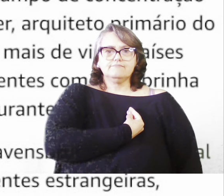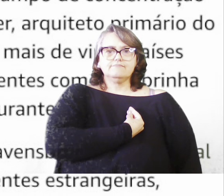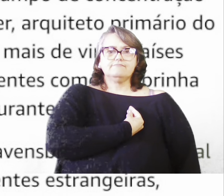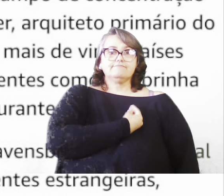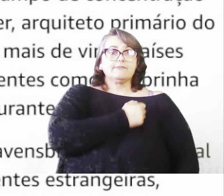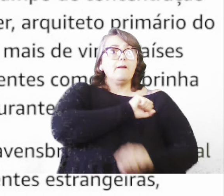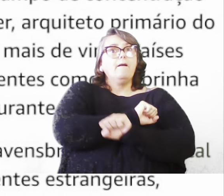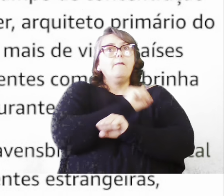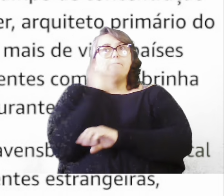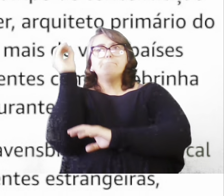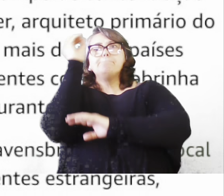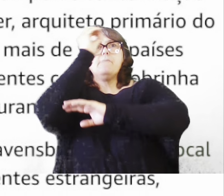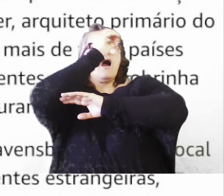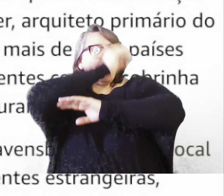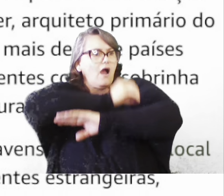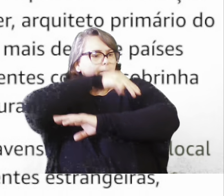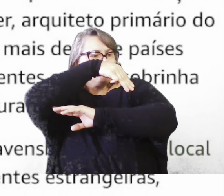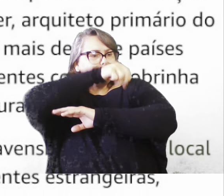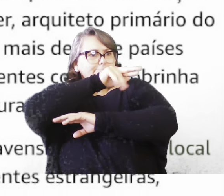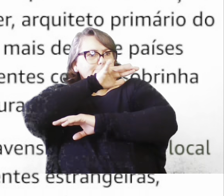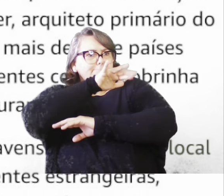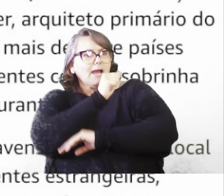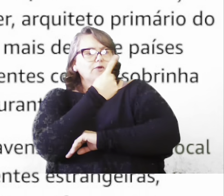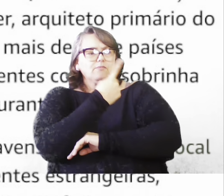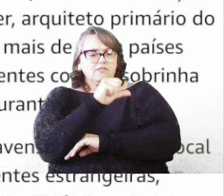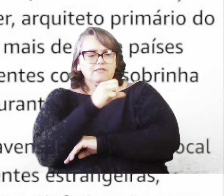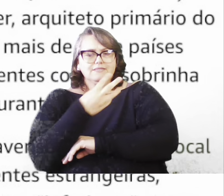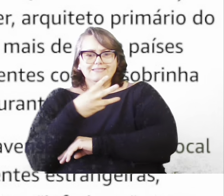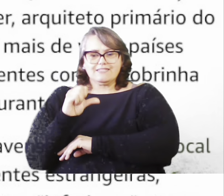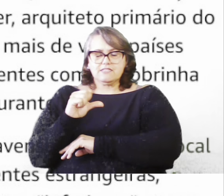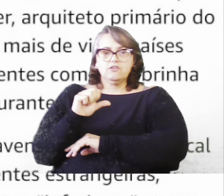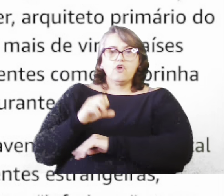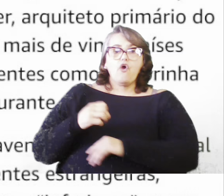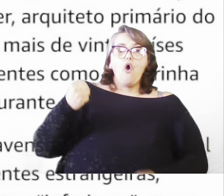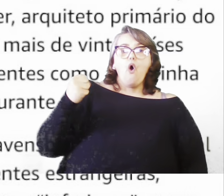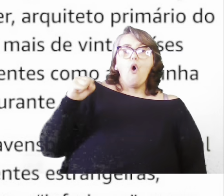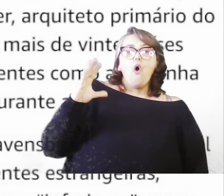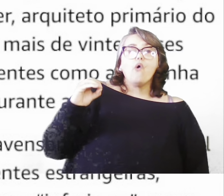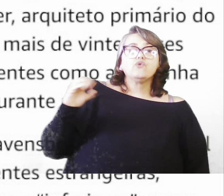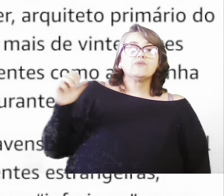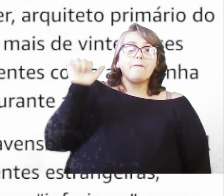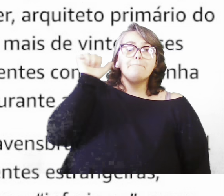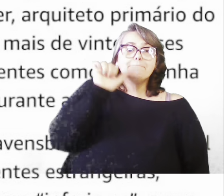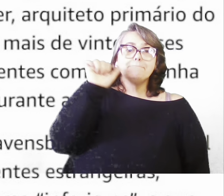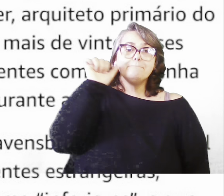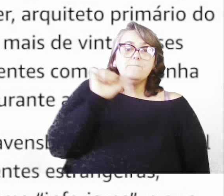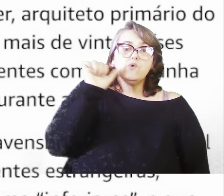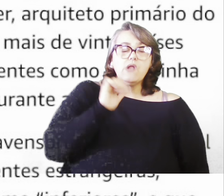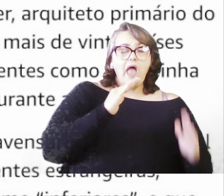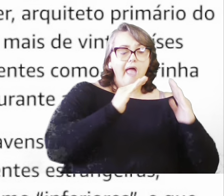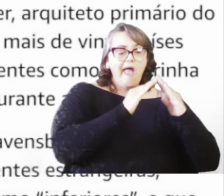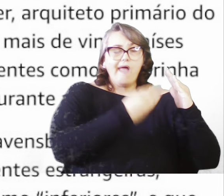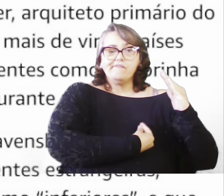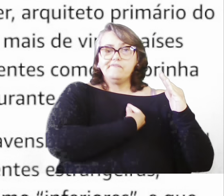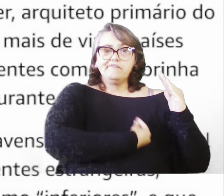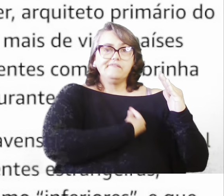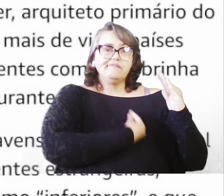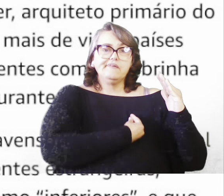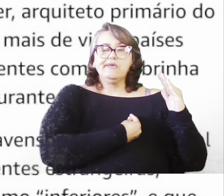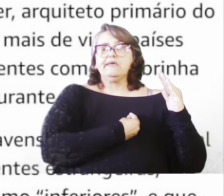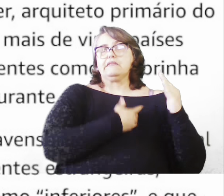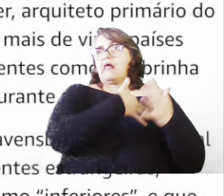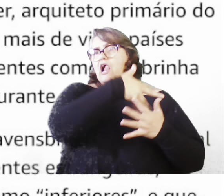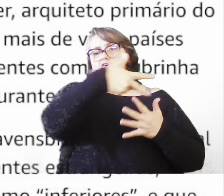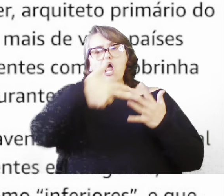sobreviver. Em uma manhã de maio de 1939, 800 mulheres, donas de